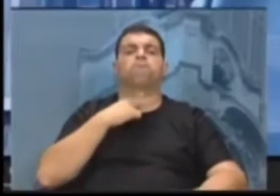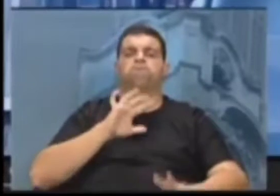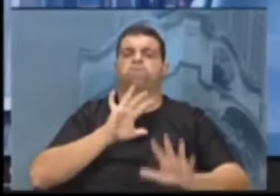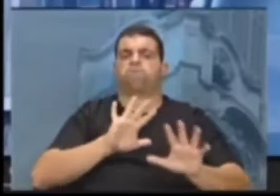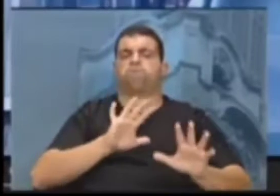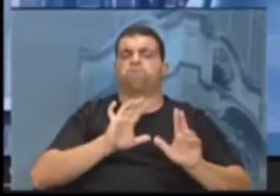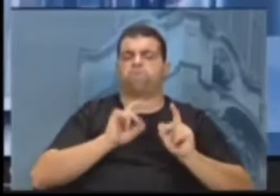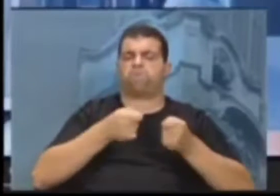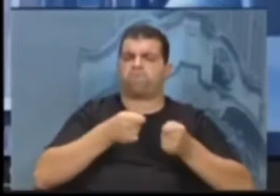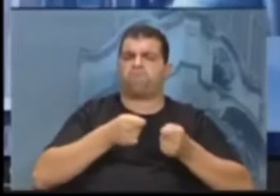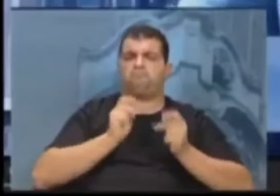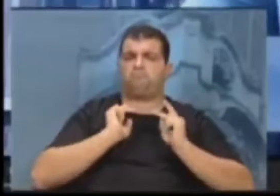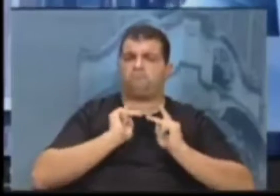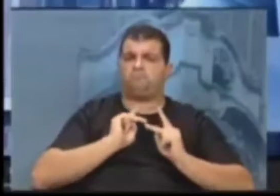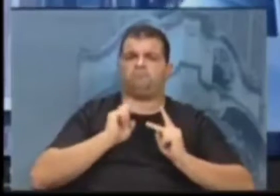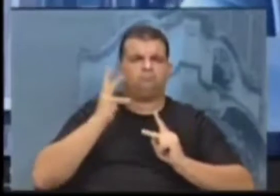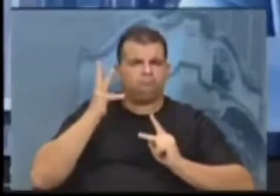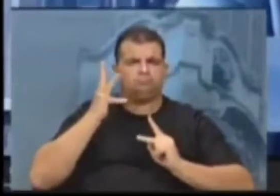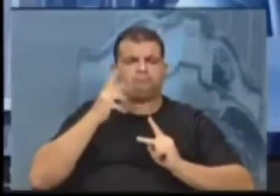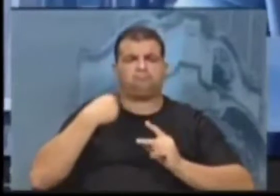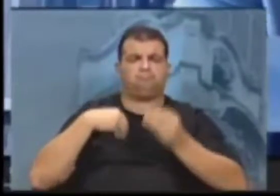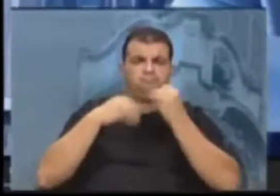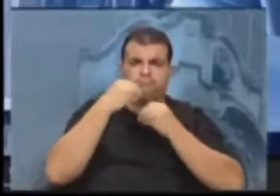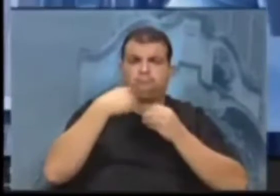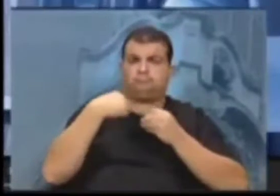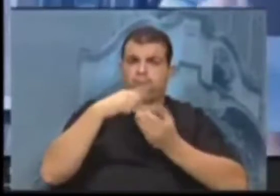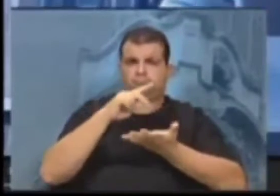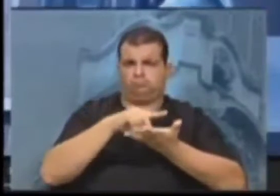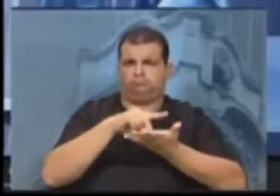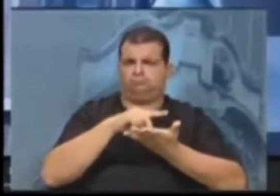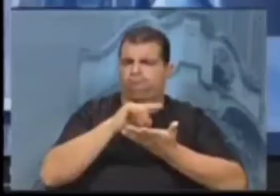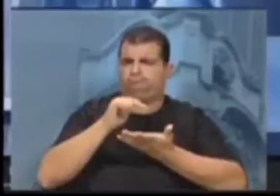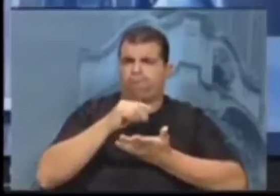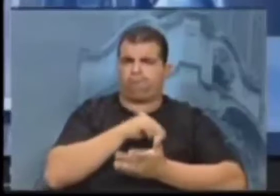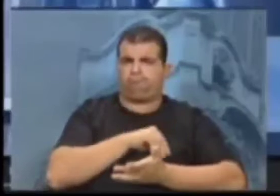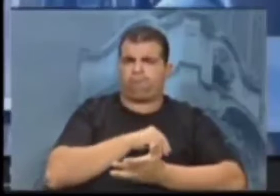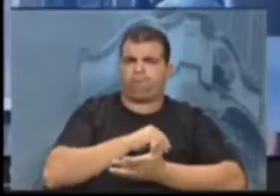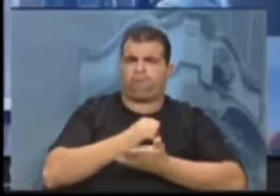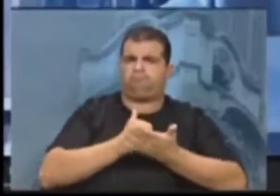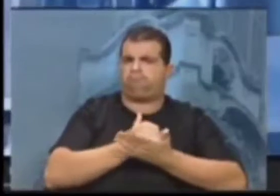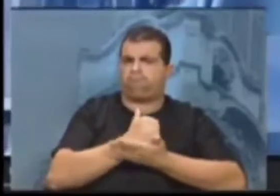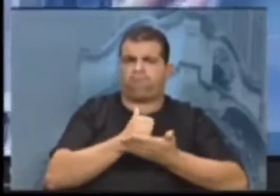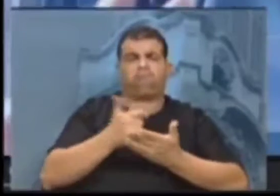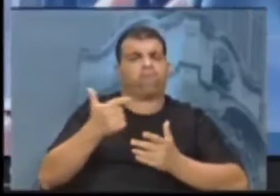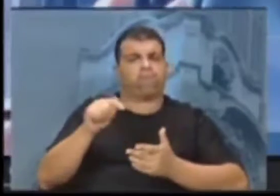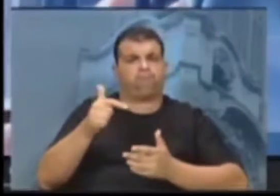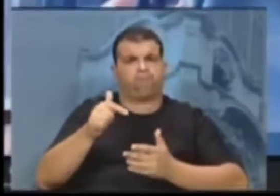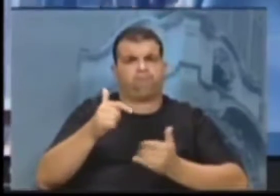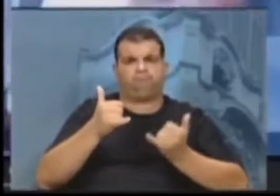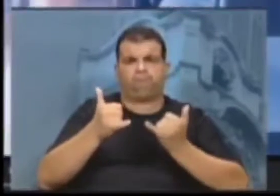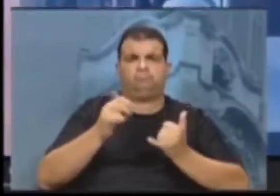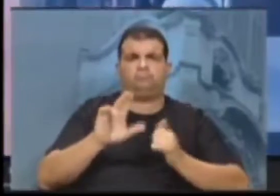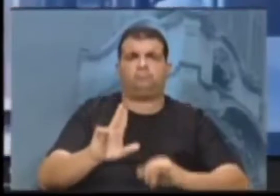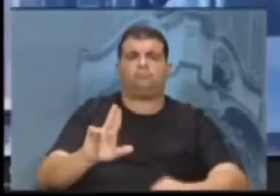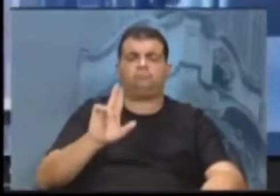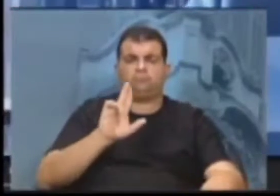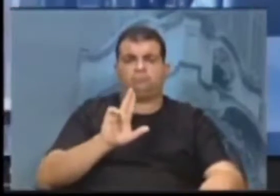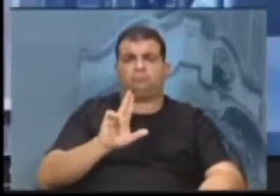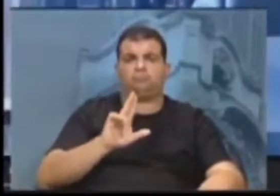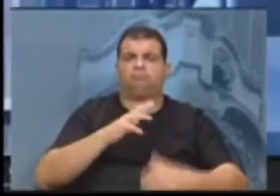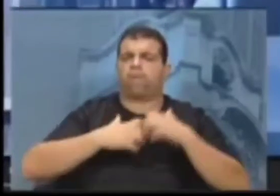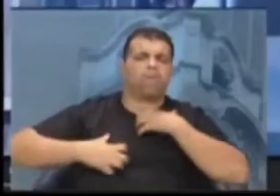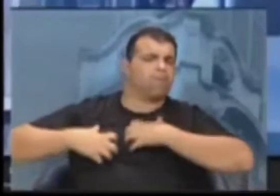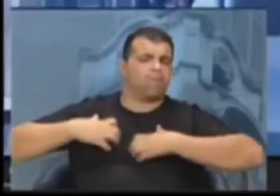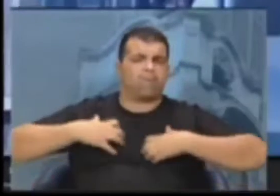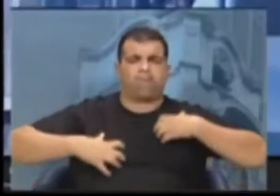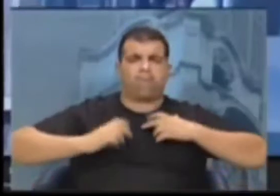num discurso de que precisam se alimentar, que é a verdade, porque não tem renda básica. Então, a gente usa o desespero